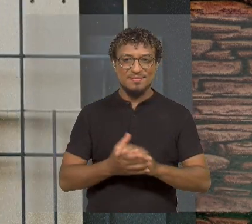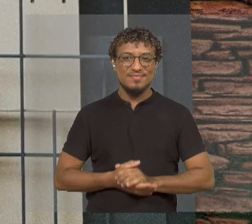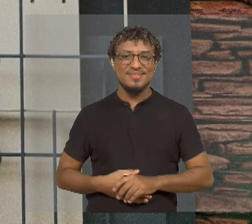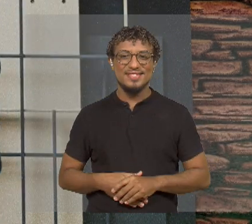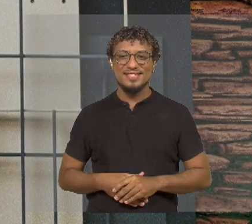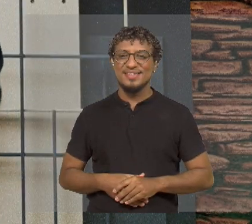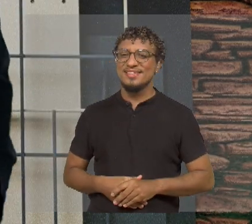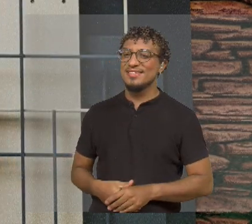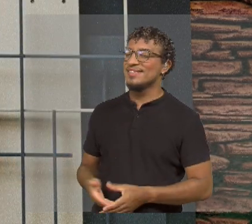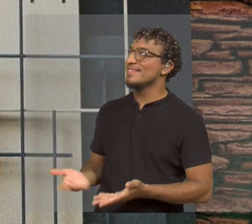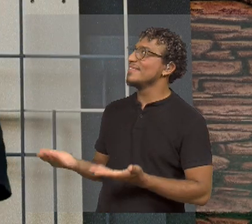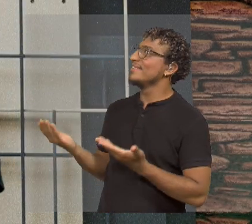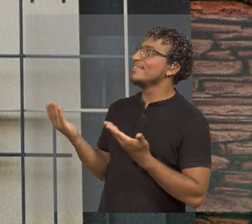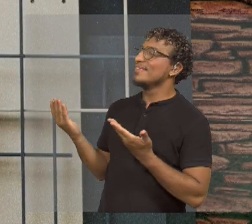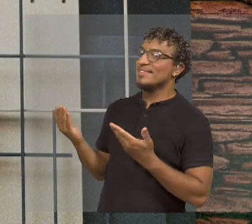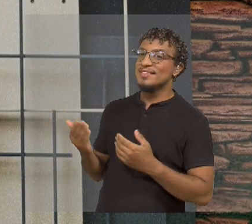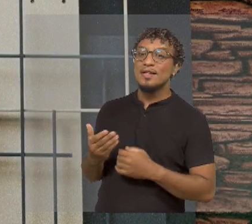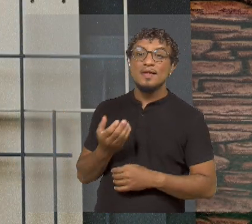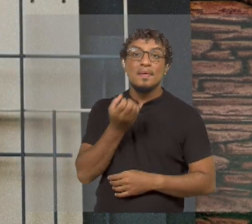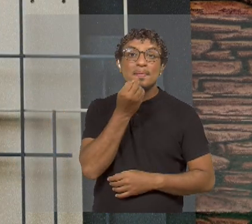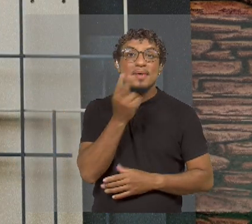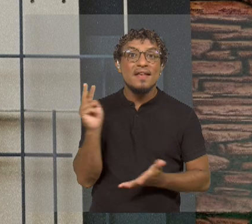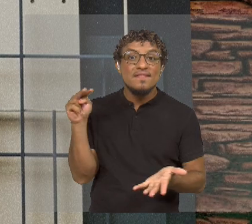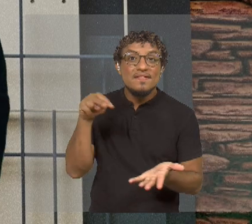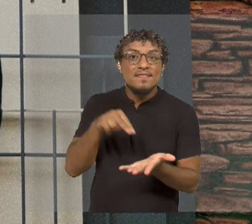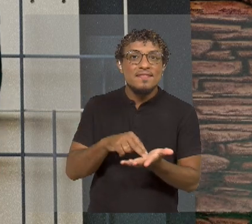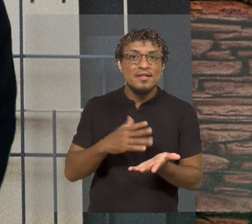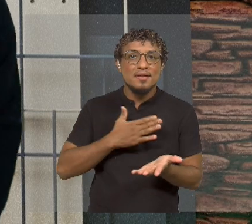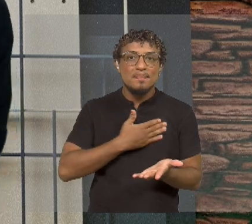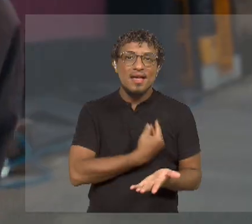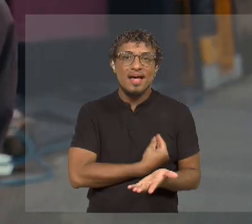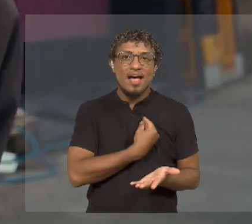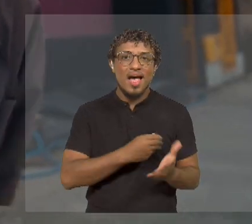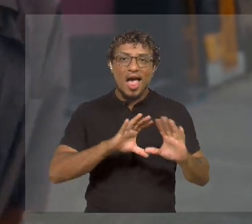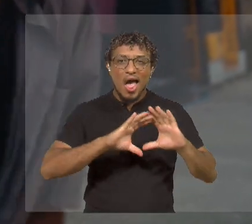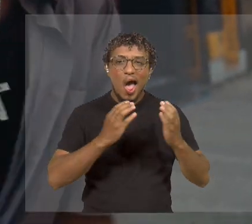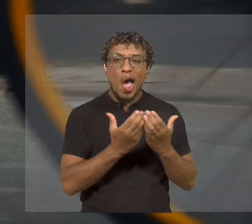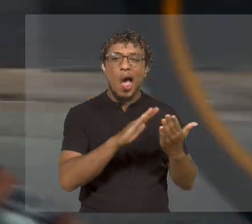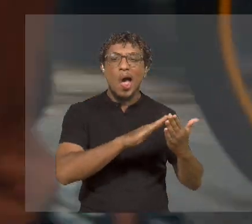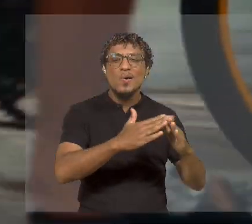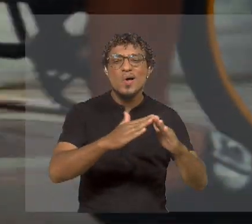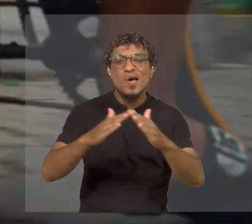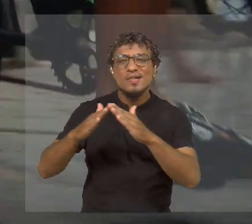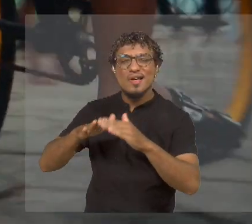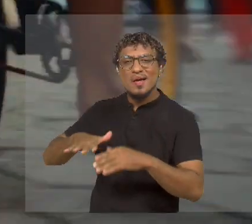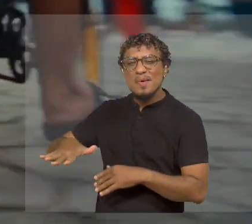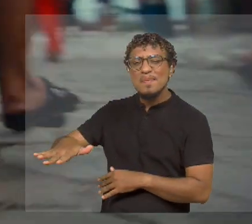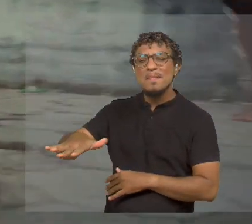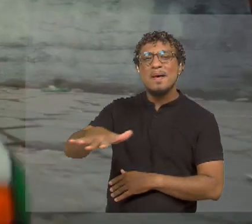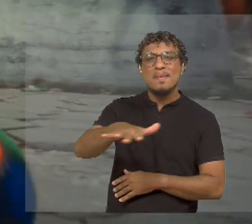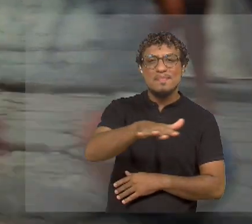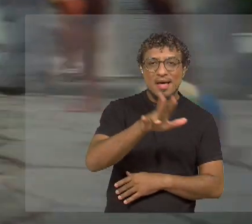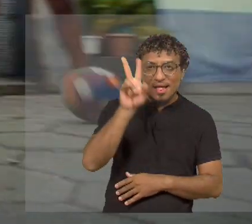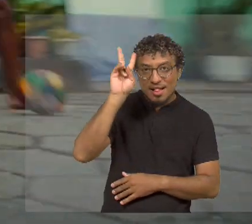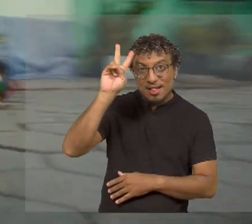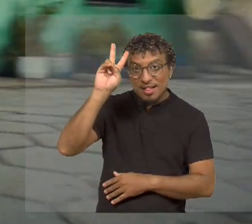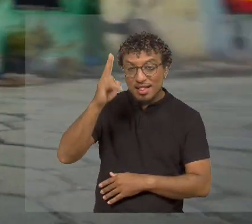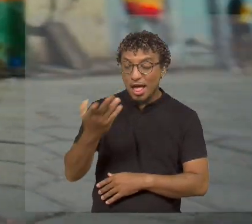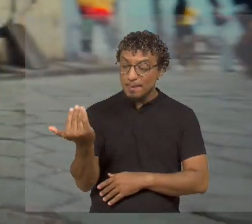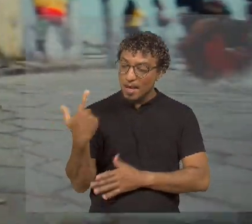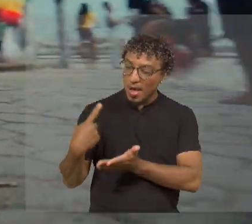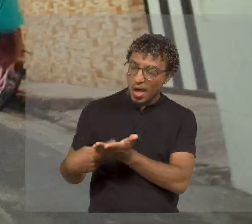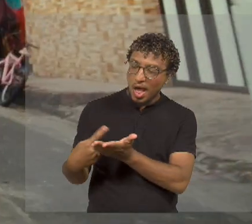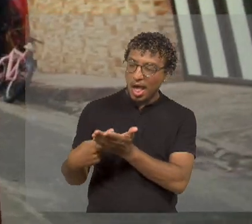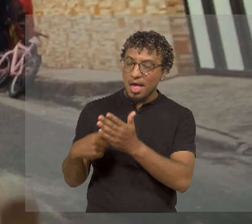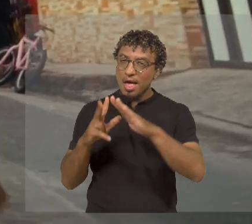Bem-vinda, essa é minha vida na comunidade. Você sabe que é bem-vinda em todos os becos. Lembrei daquele dia, eu te levei na laje.